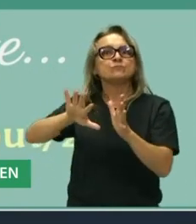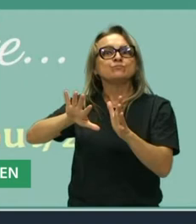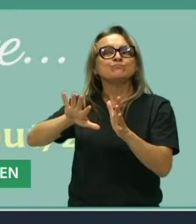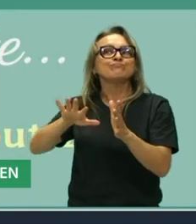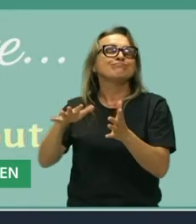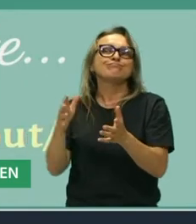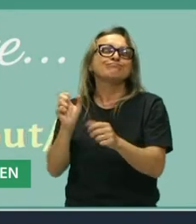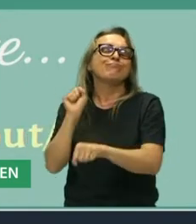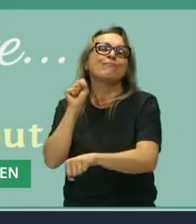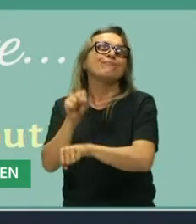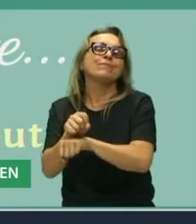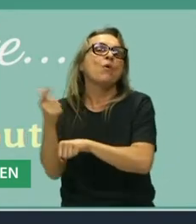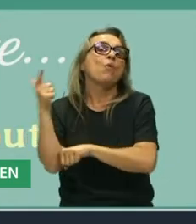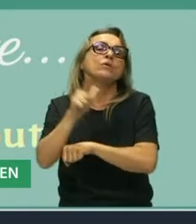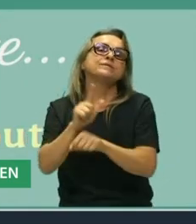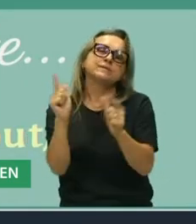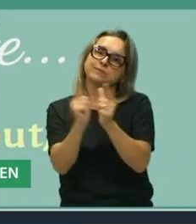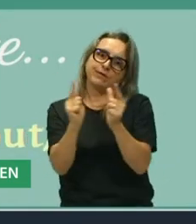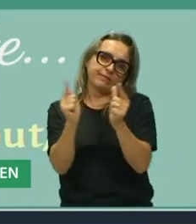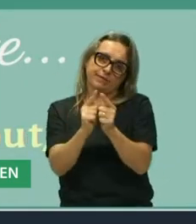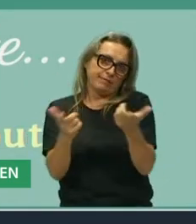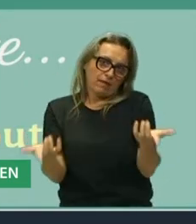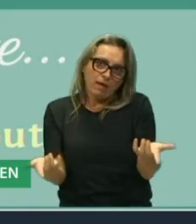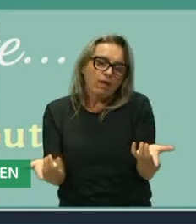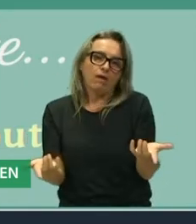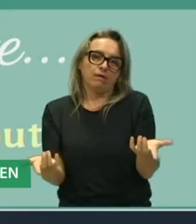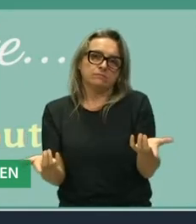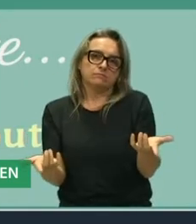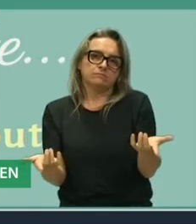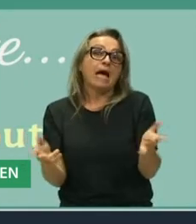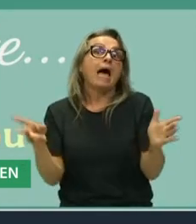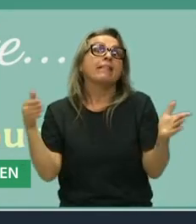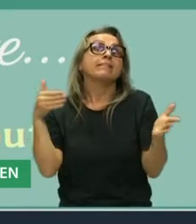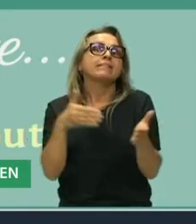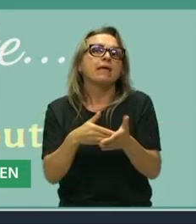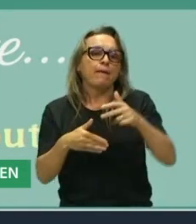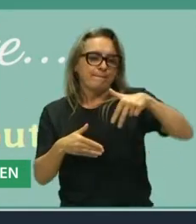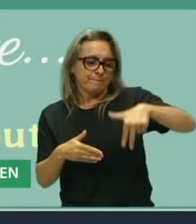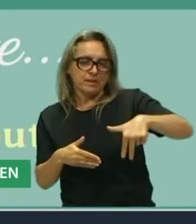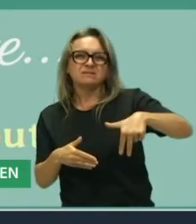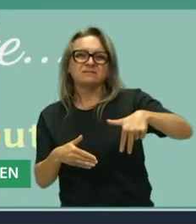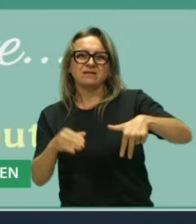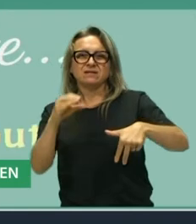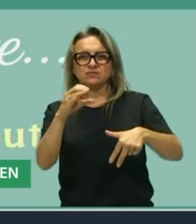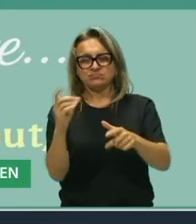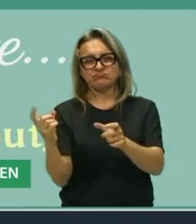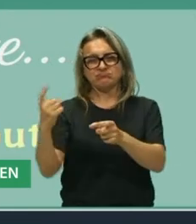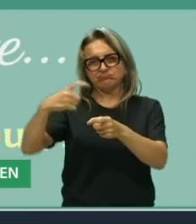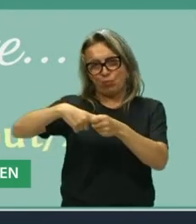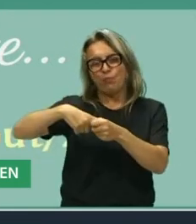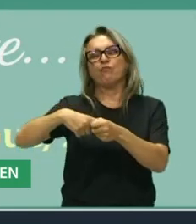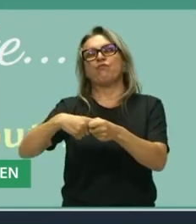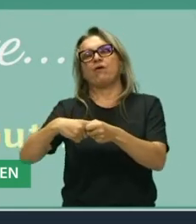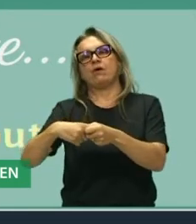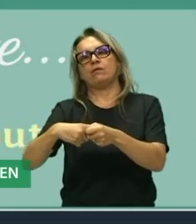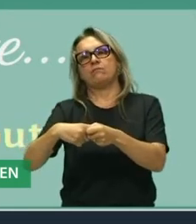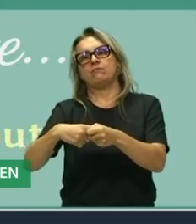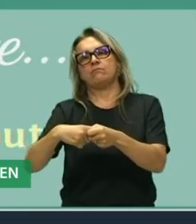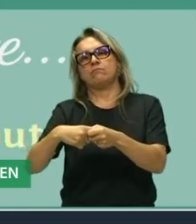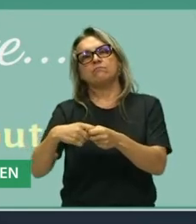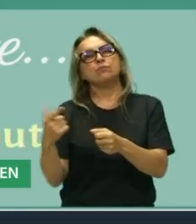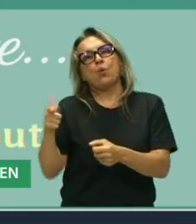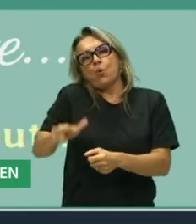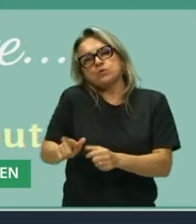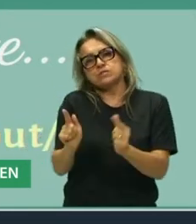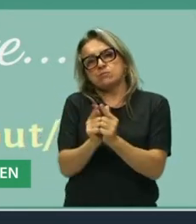muitas coisas, deixamos inclusive de atender os clientes de convênio, que não é um número tão grande, mas é um atendimento que nos ajuda